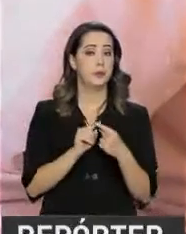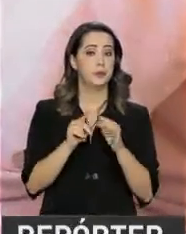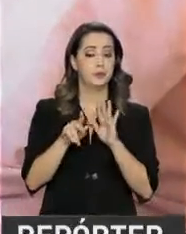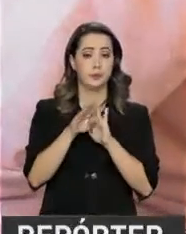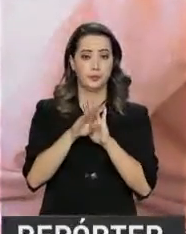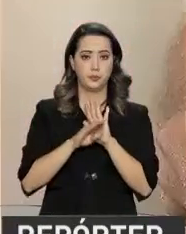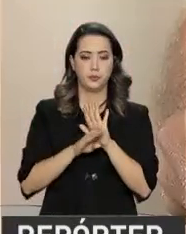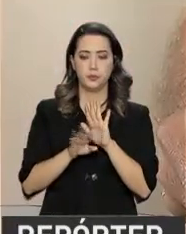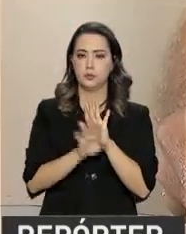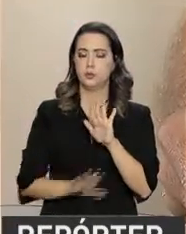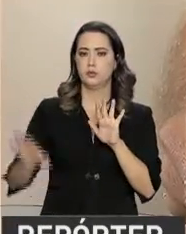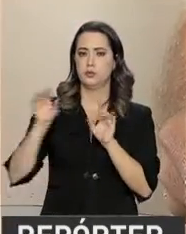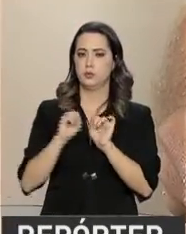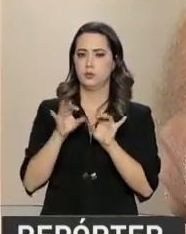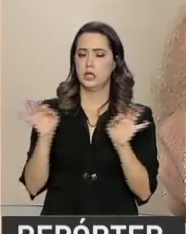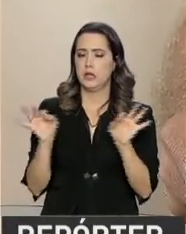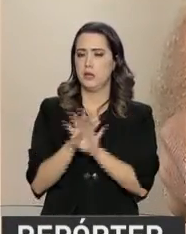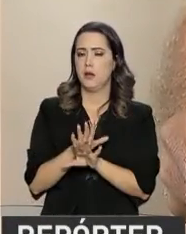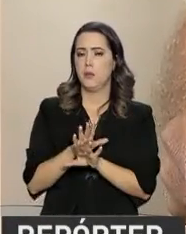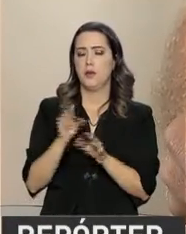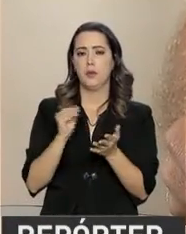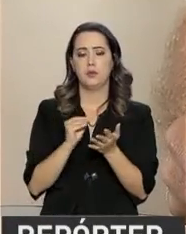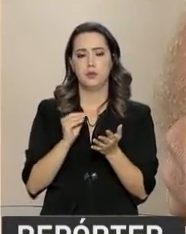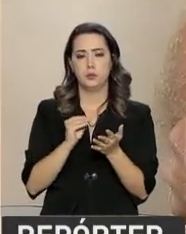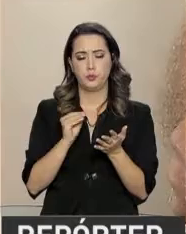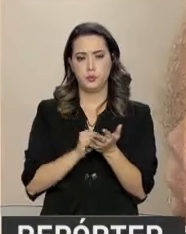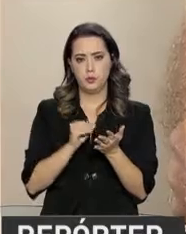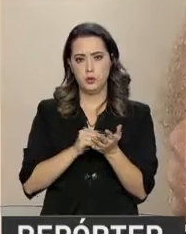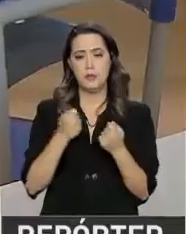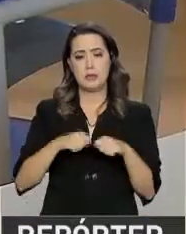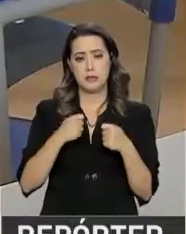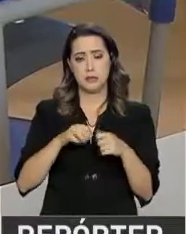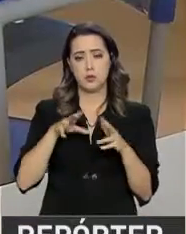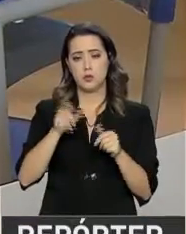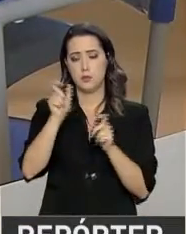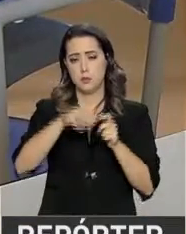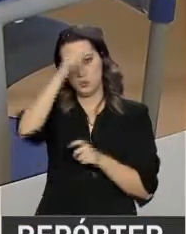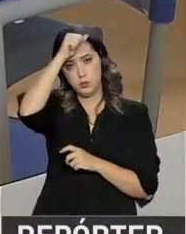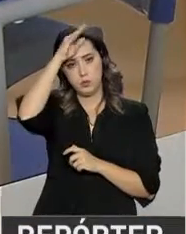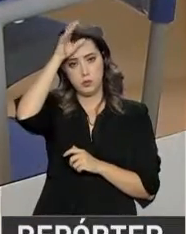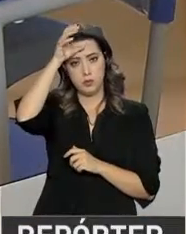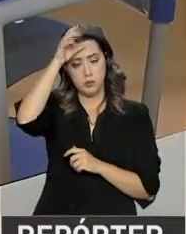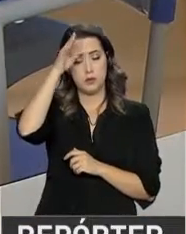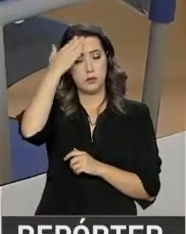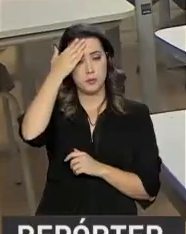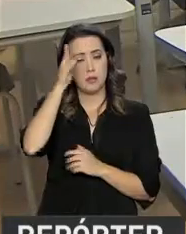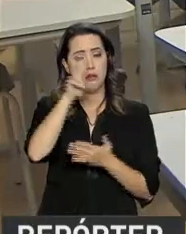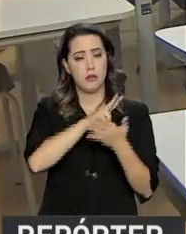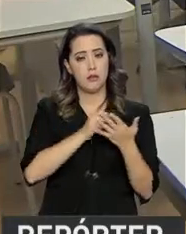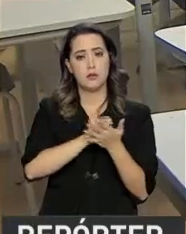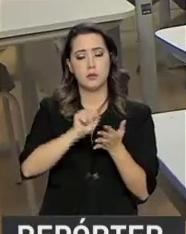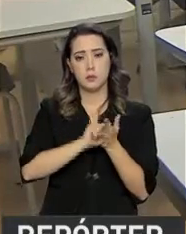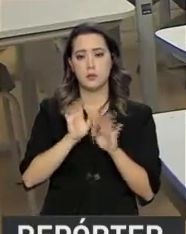nacional de educação erradicar o analfabetismo no país até 2024 para isso o ministério da educação oferece apoio